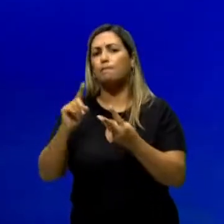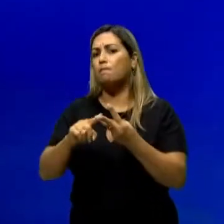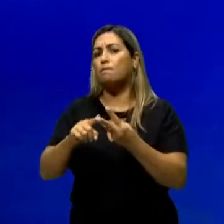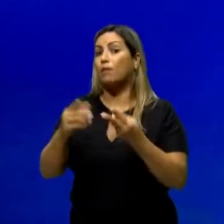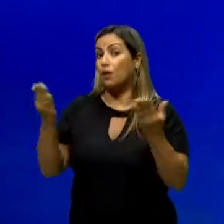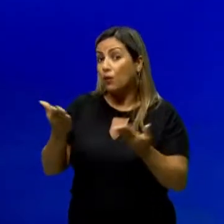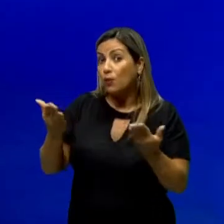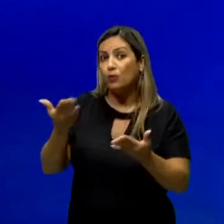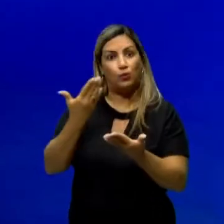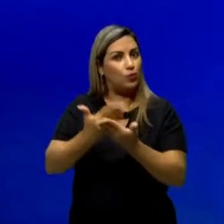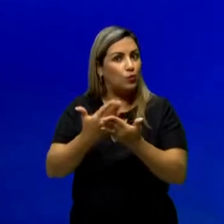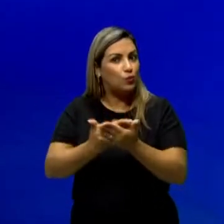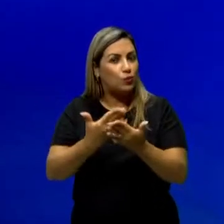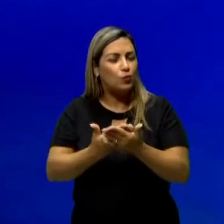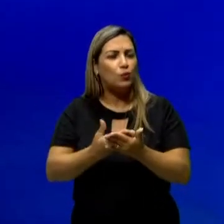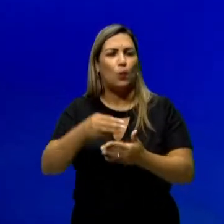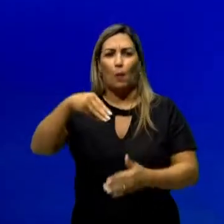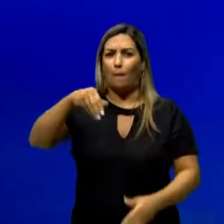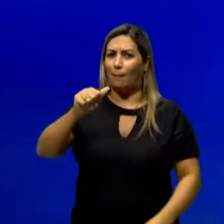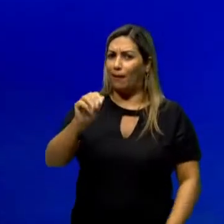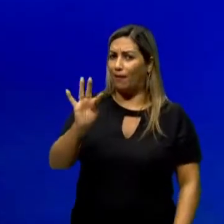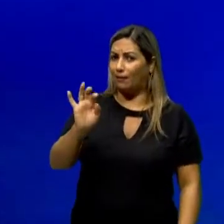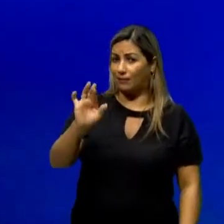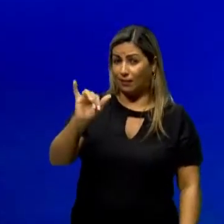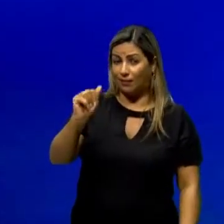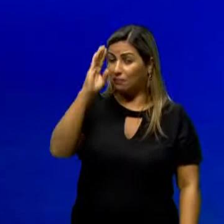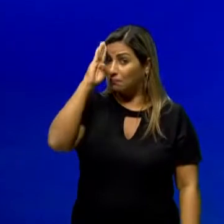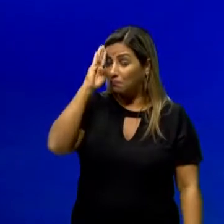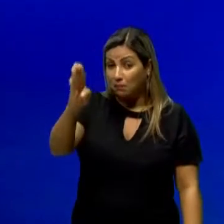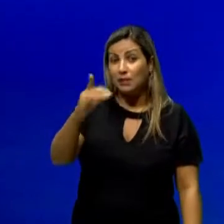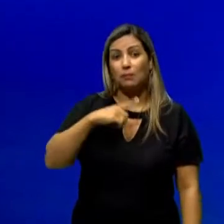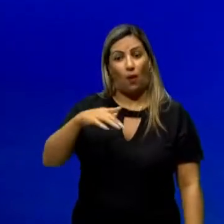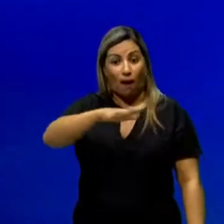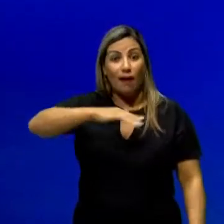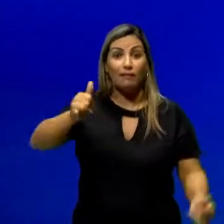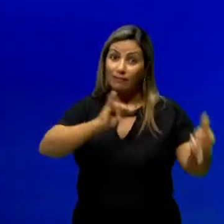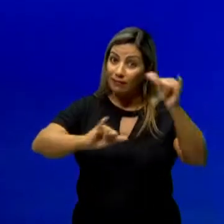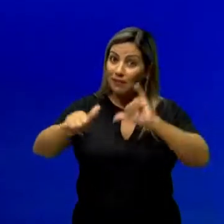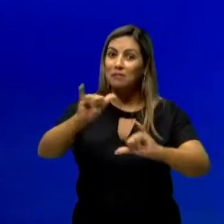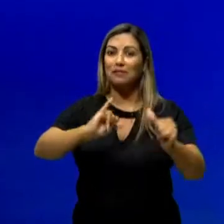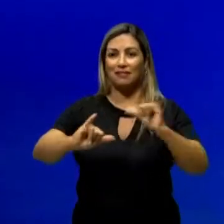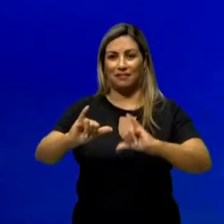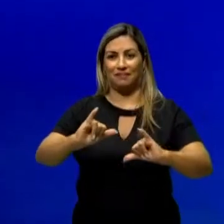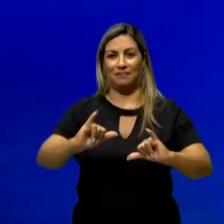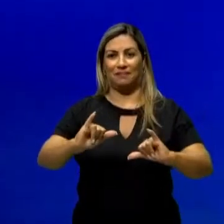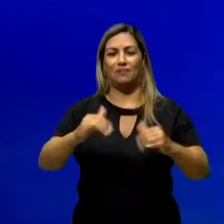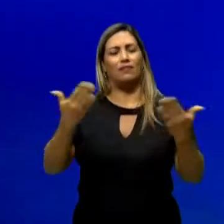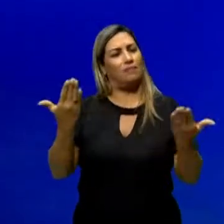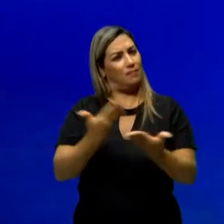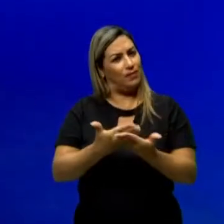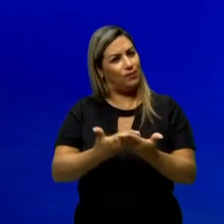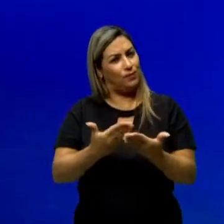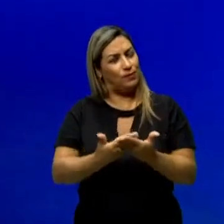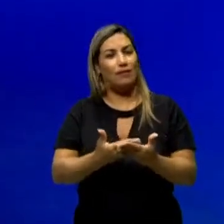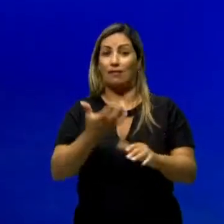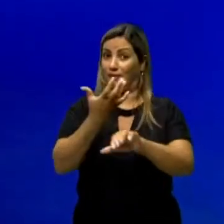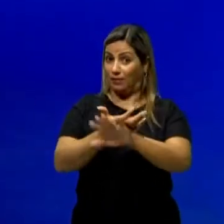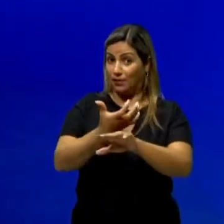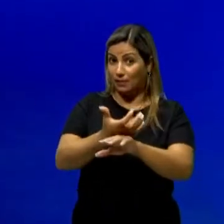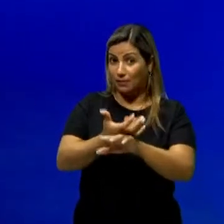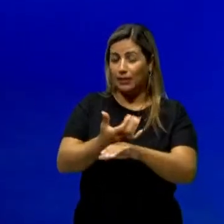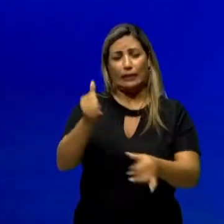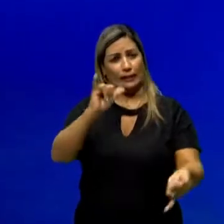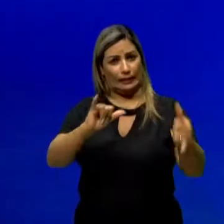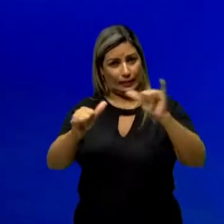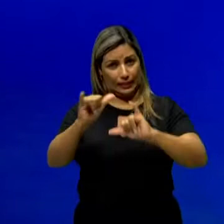matéria, que é o principal objeto de estudo, então, da química. E para estudar essa matéria, a